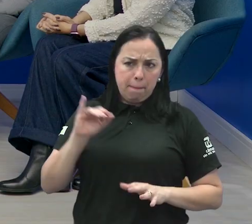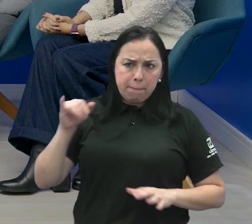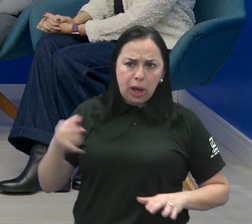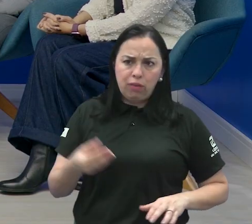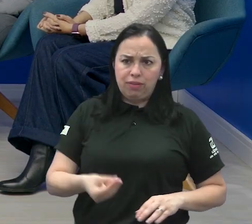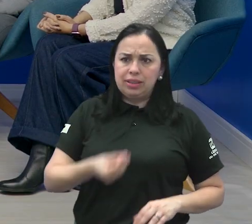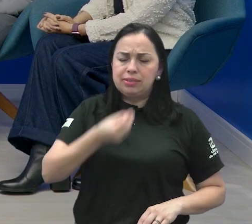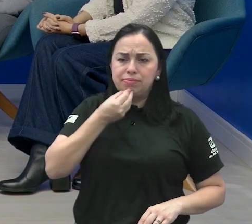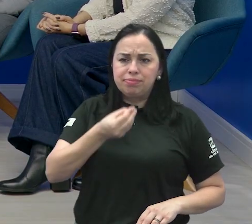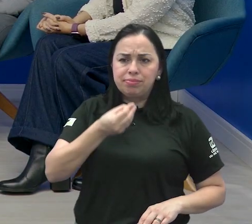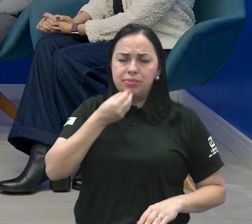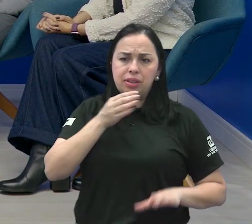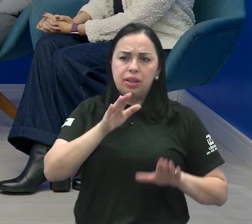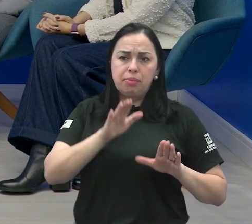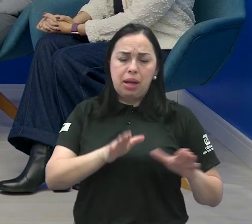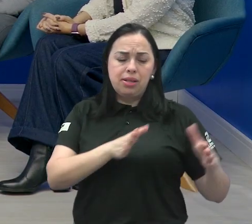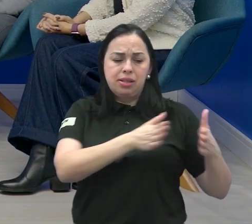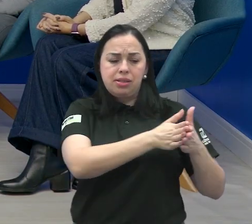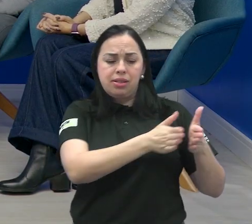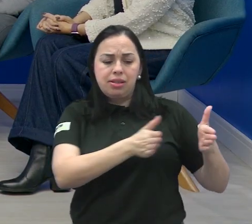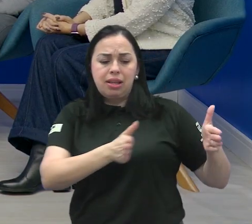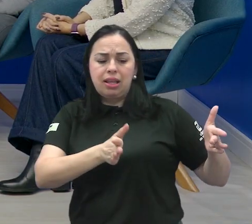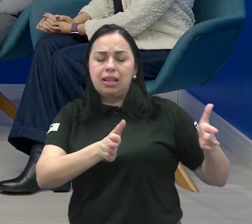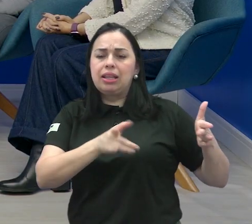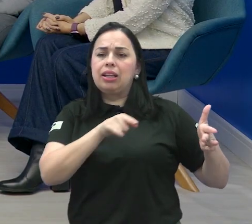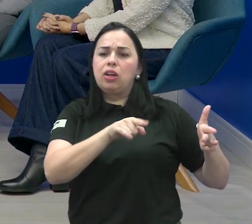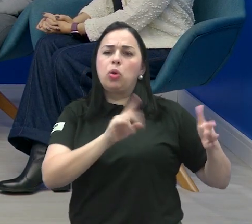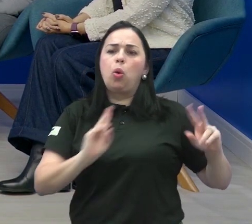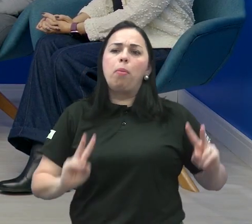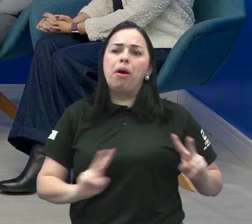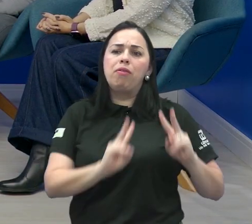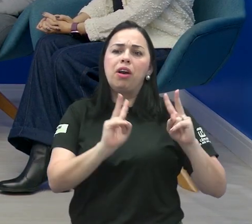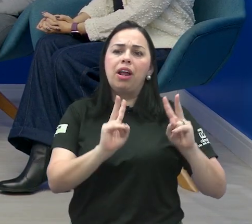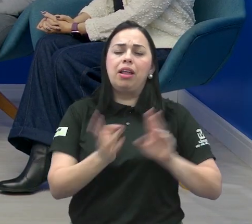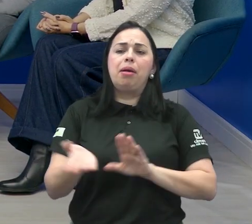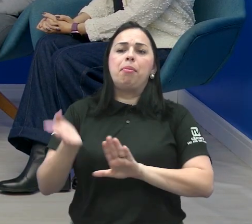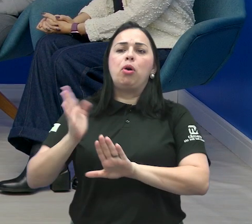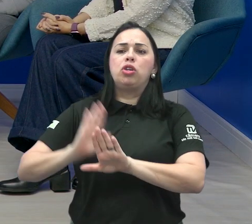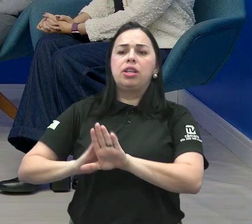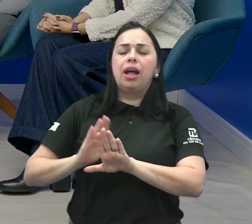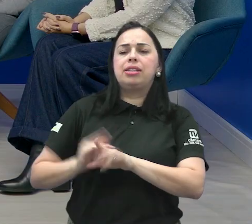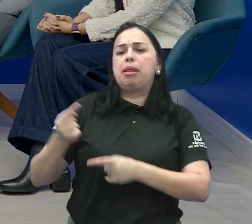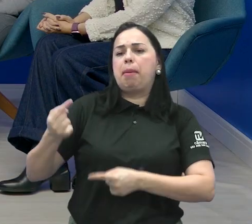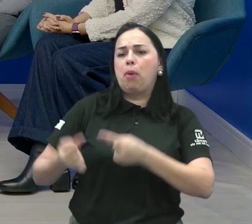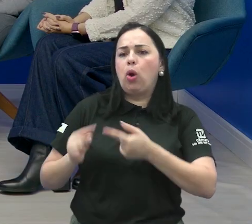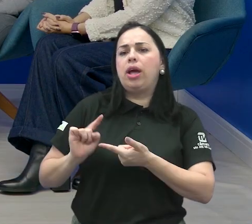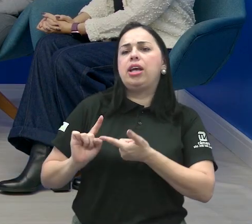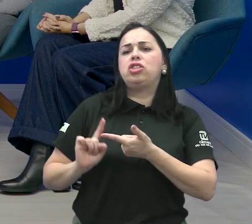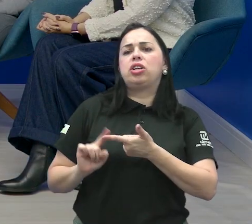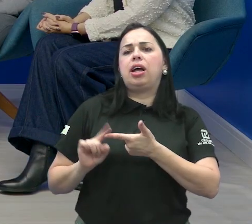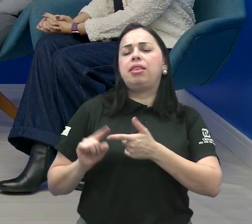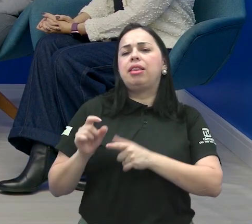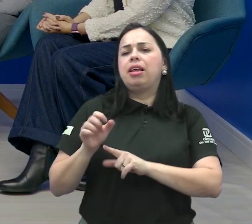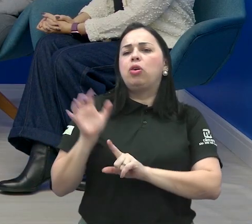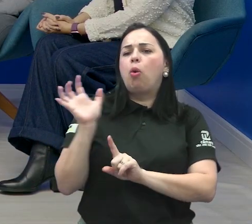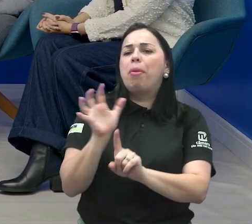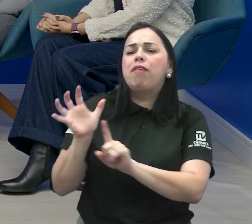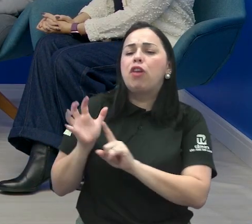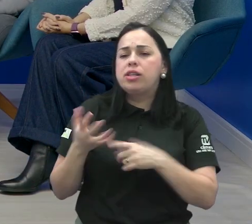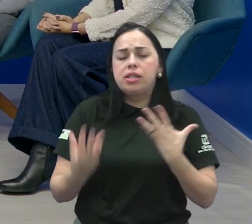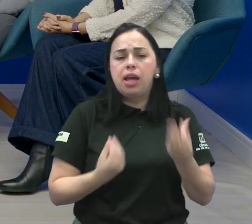gancho, né, como que esse processo, então, impacta nos nossos hábitos, né, políticos, de consumo, dentro da